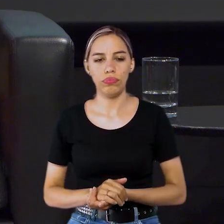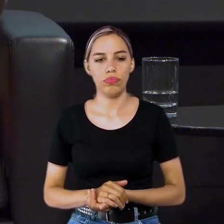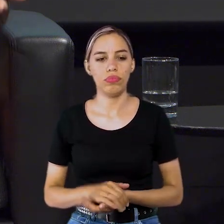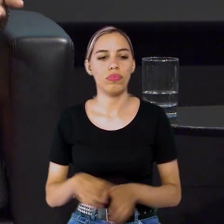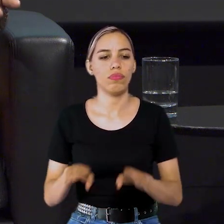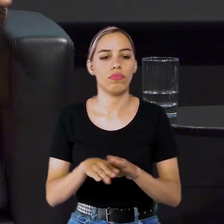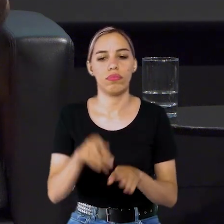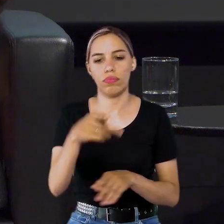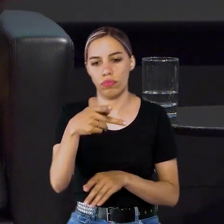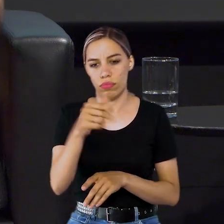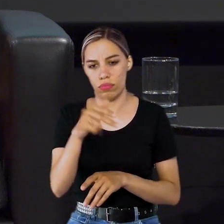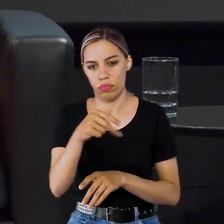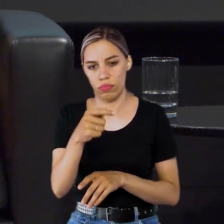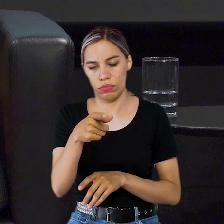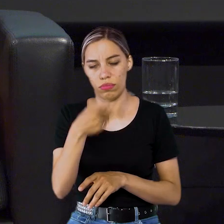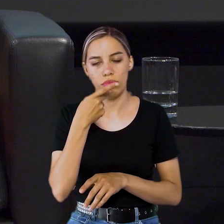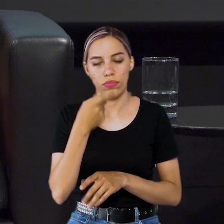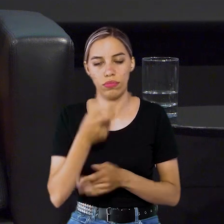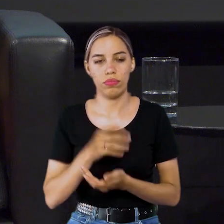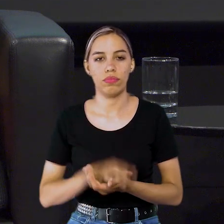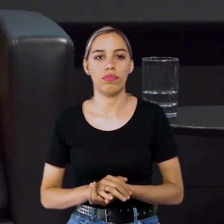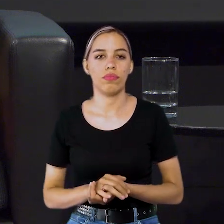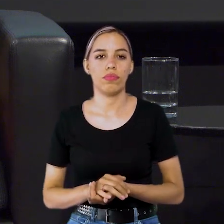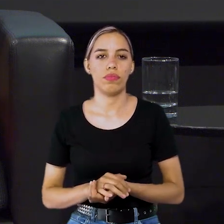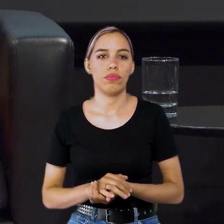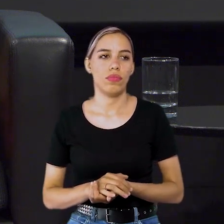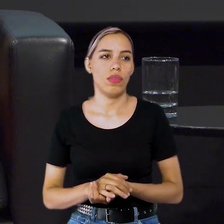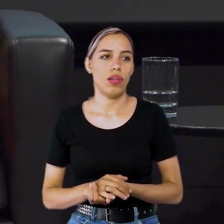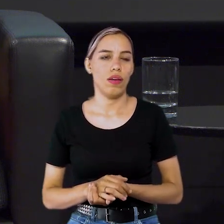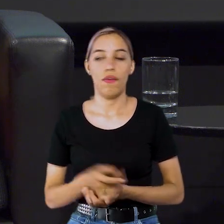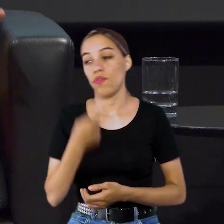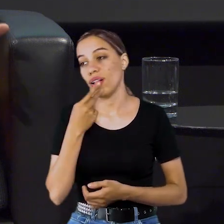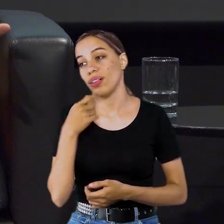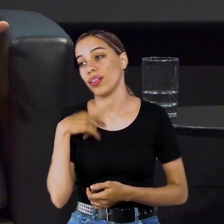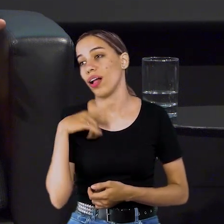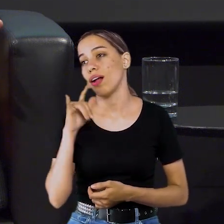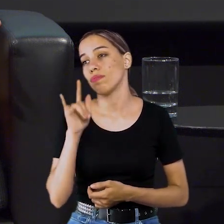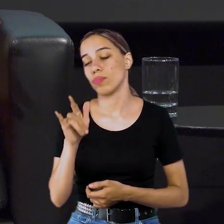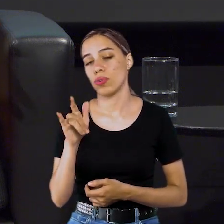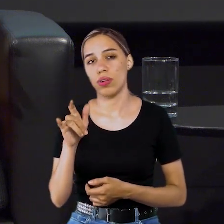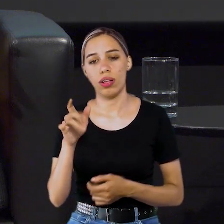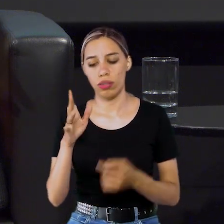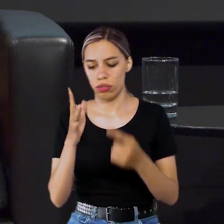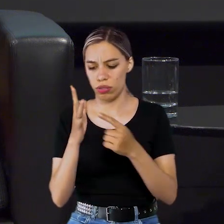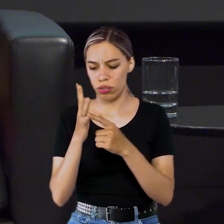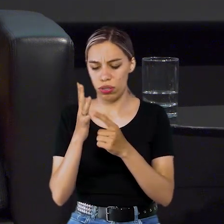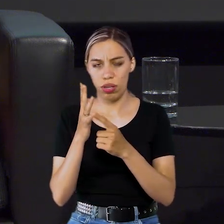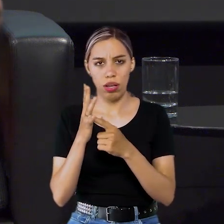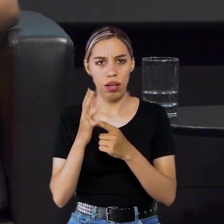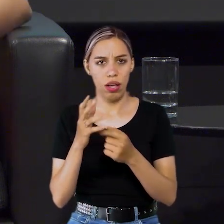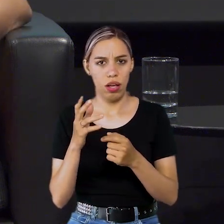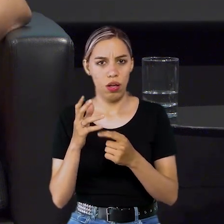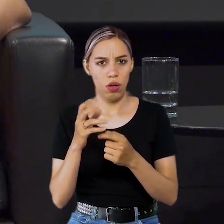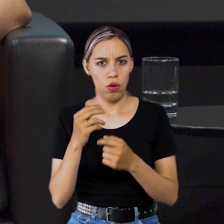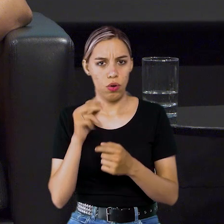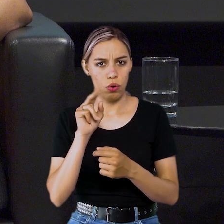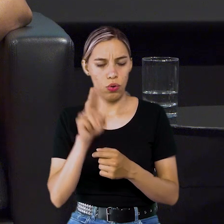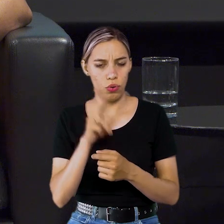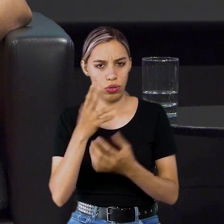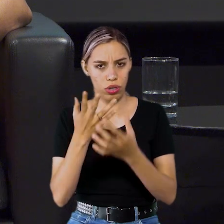Em nome do amor, destrói um rio. As pessoas usam aliança de ouro para casar. Da onde vem o